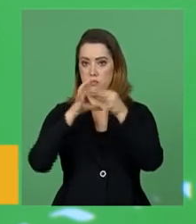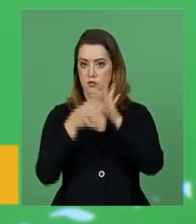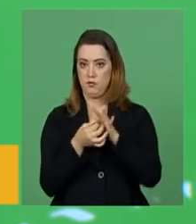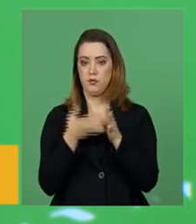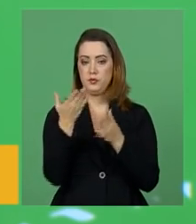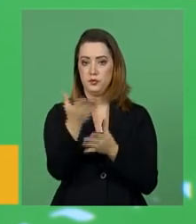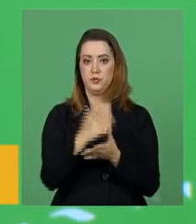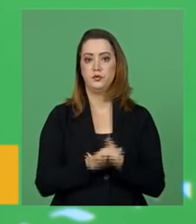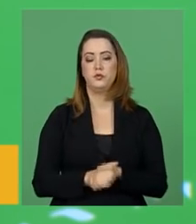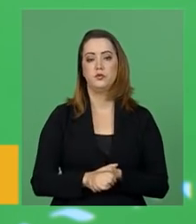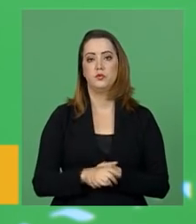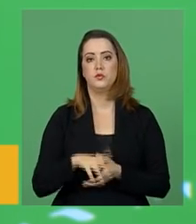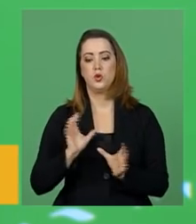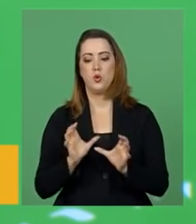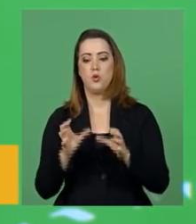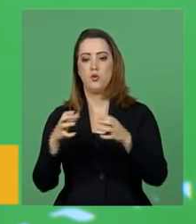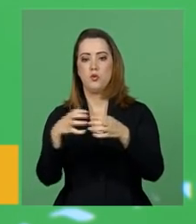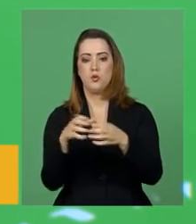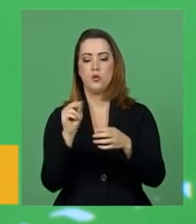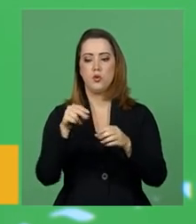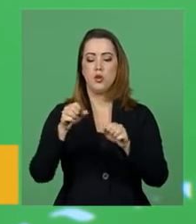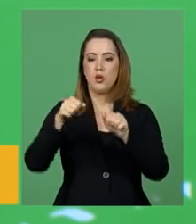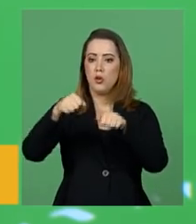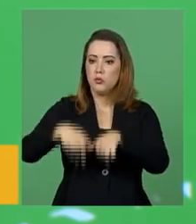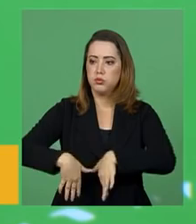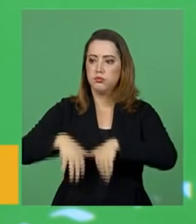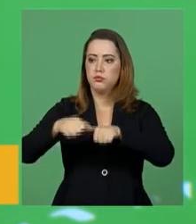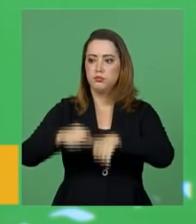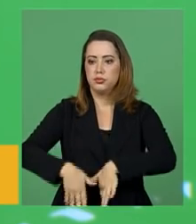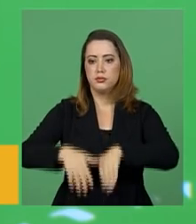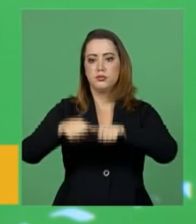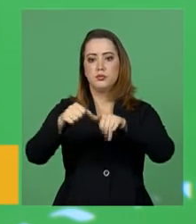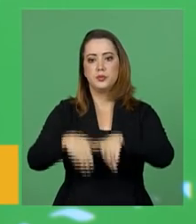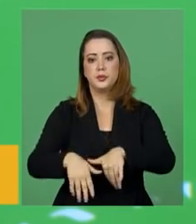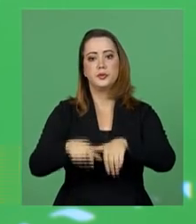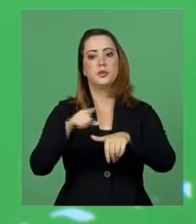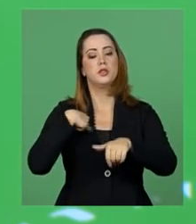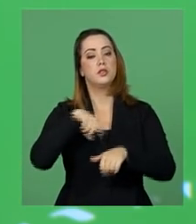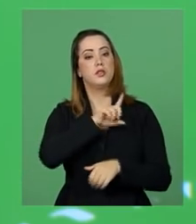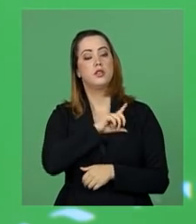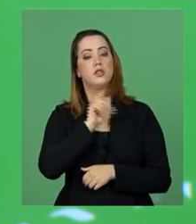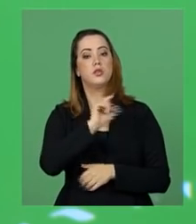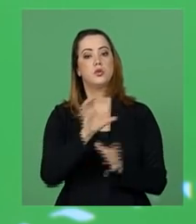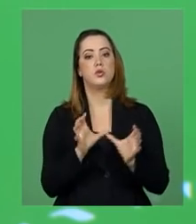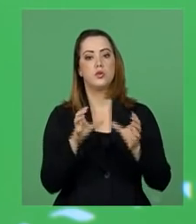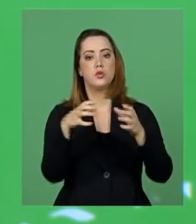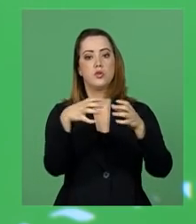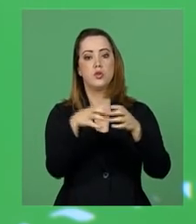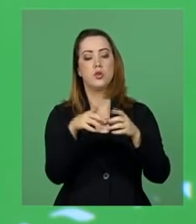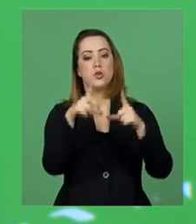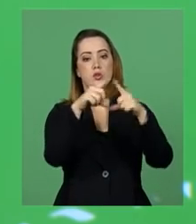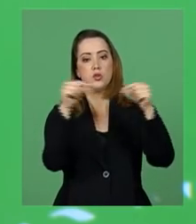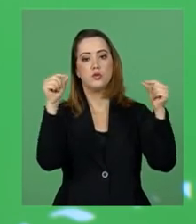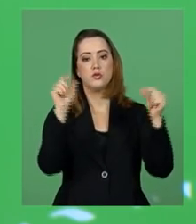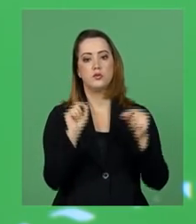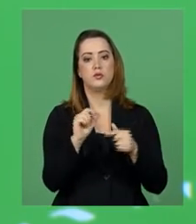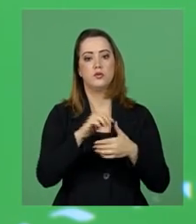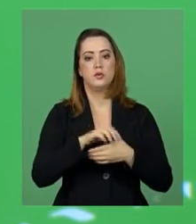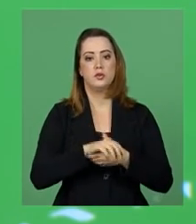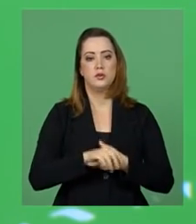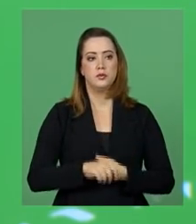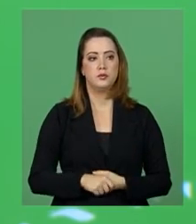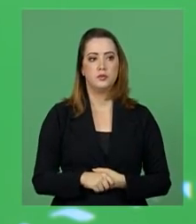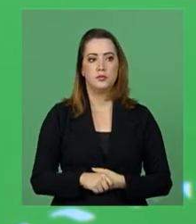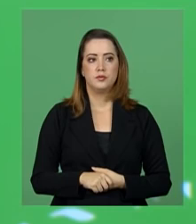Olímpicos. No grupamento a pé, o destaque é para a nossa Força Planalto, que é uma força adestrada e